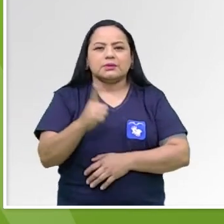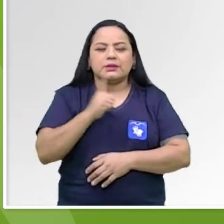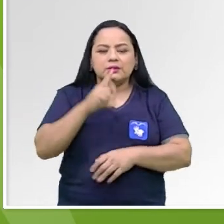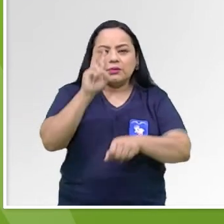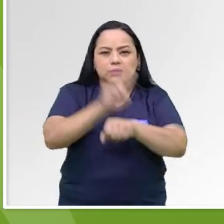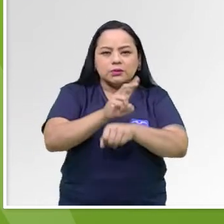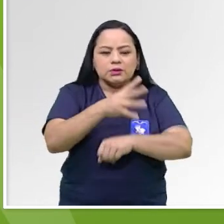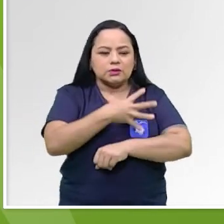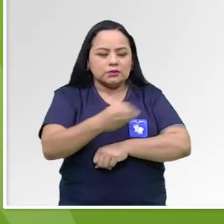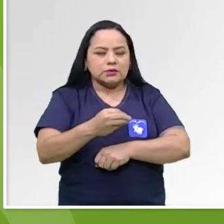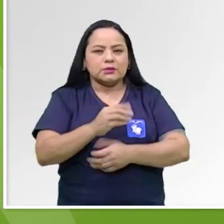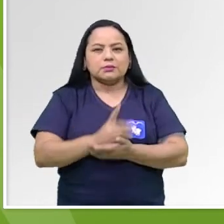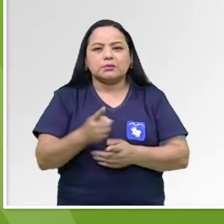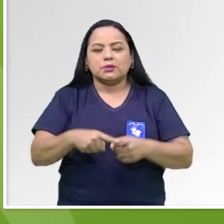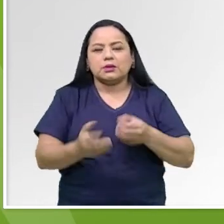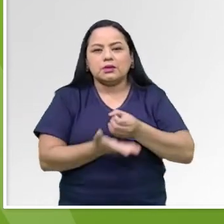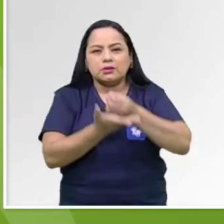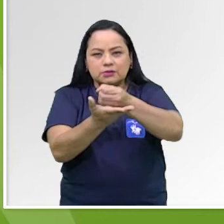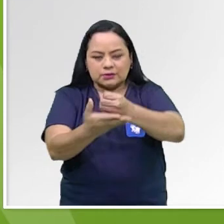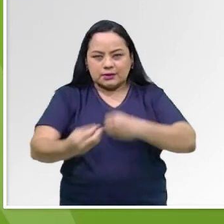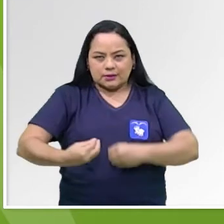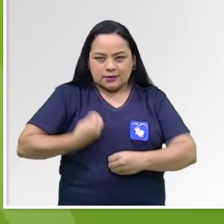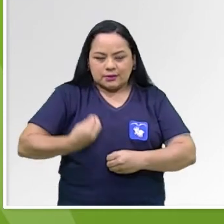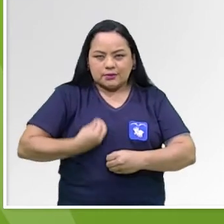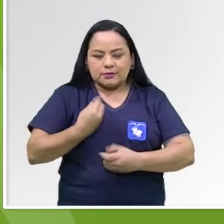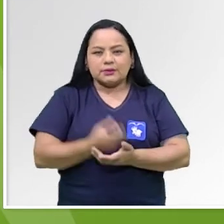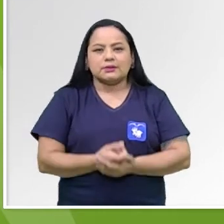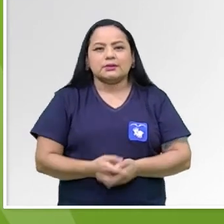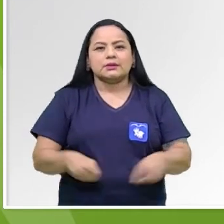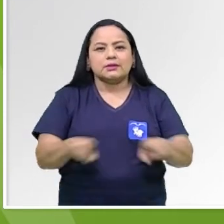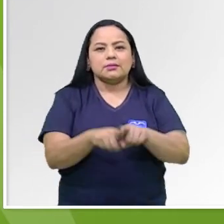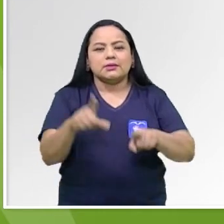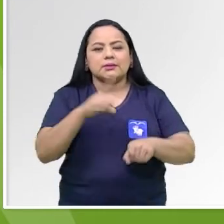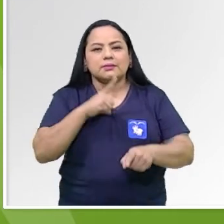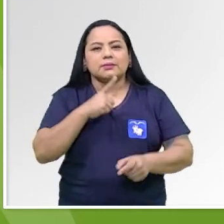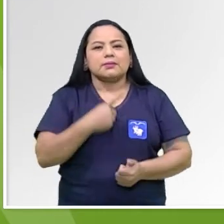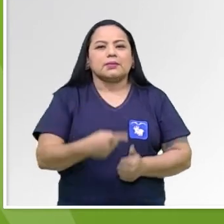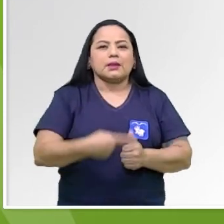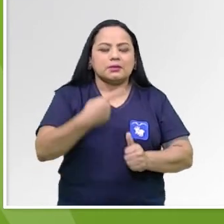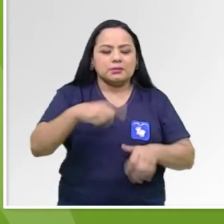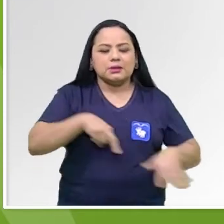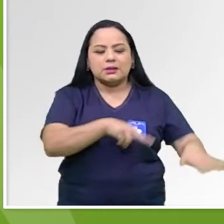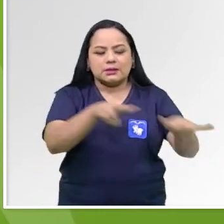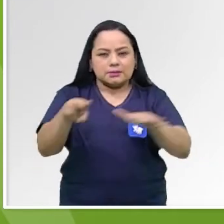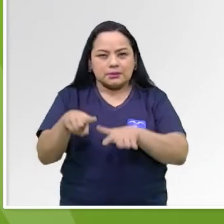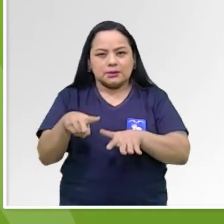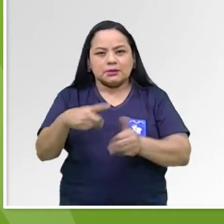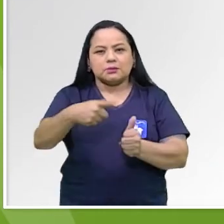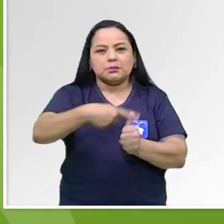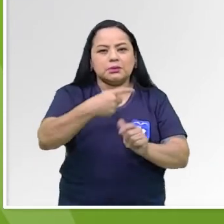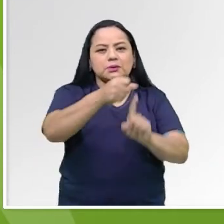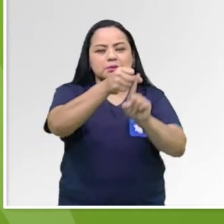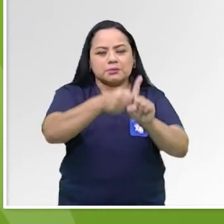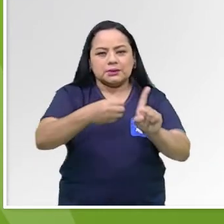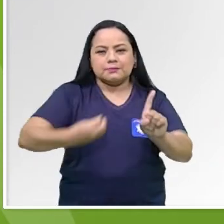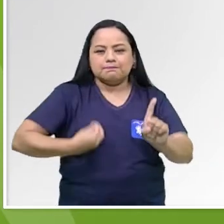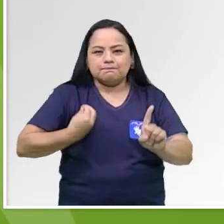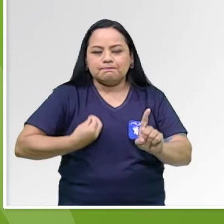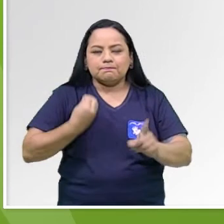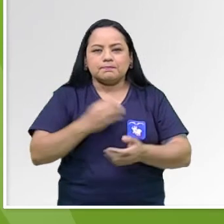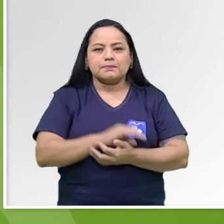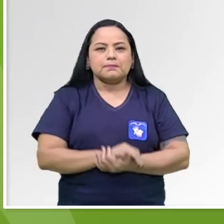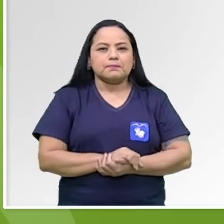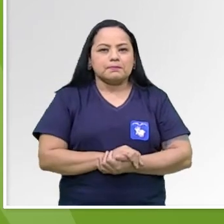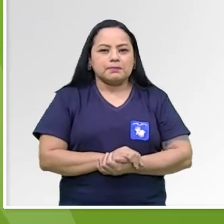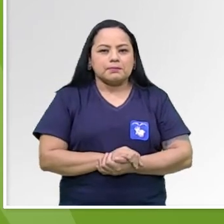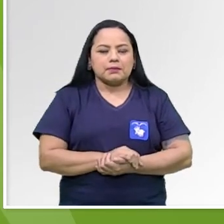com os filhotes que vai ajudá-los a sobreviver e a ter ali suas primeiras semanas e os primeiros meses de vida, tá bom? E